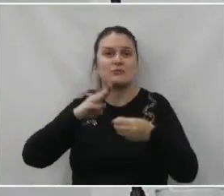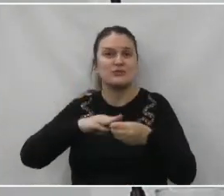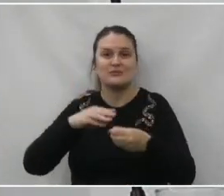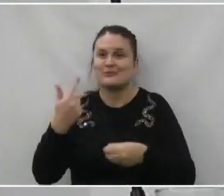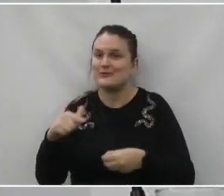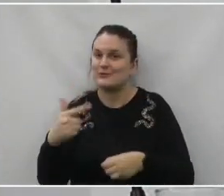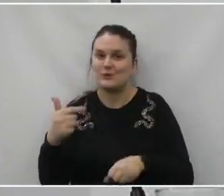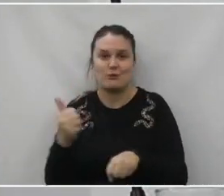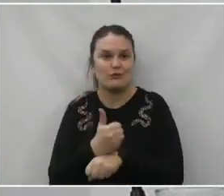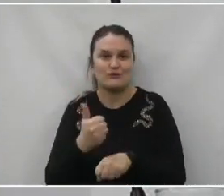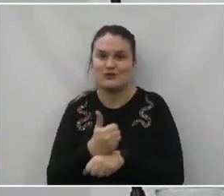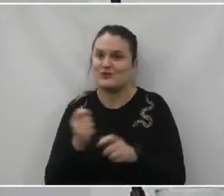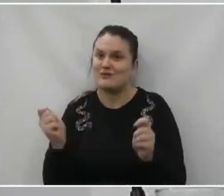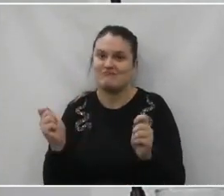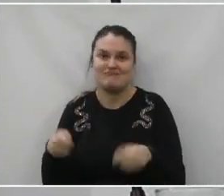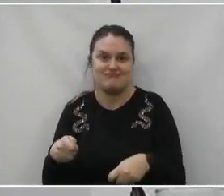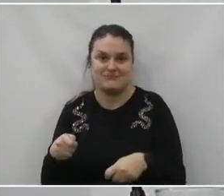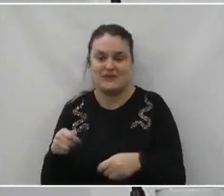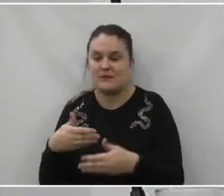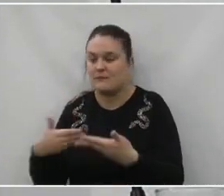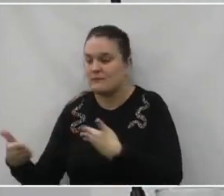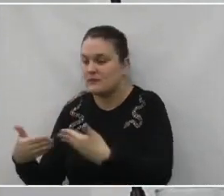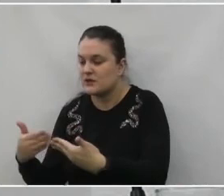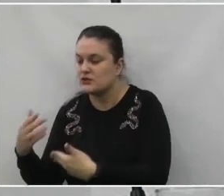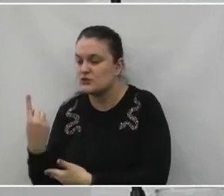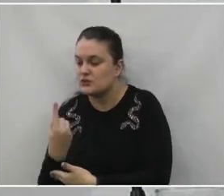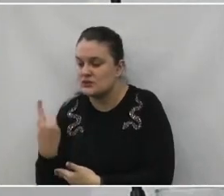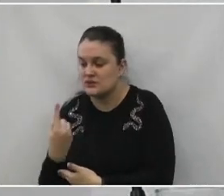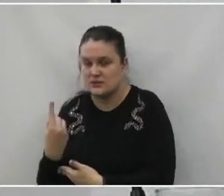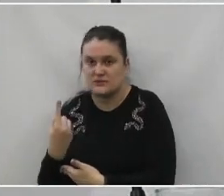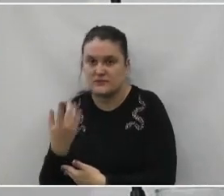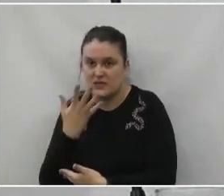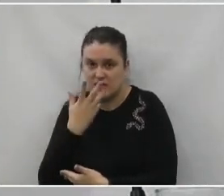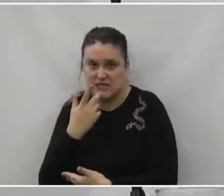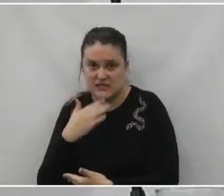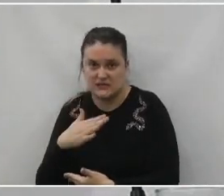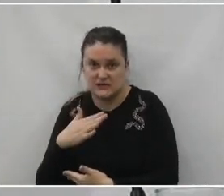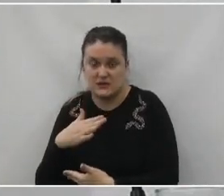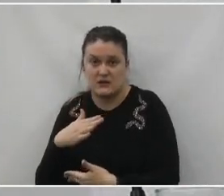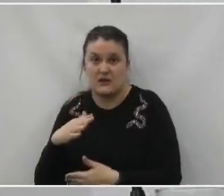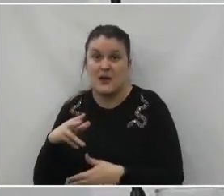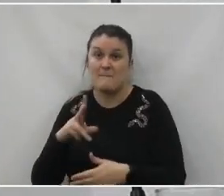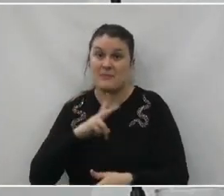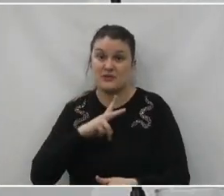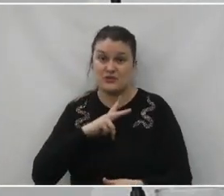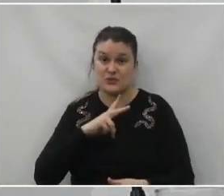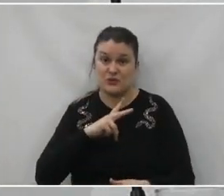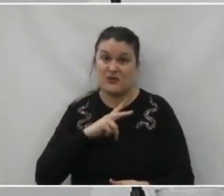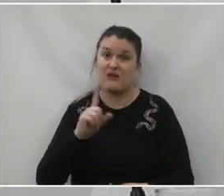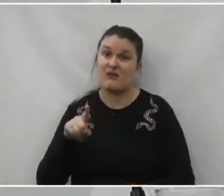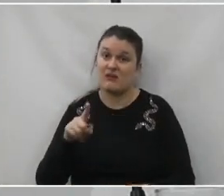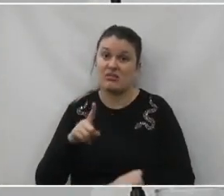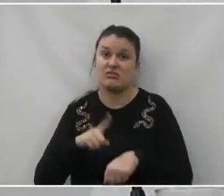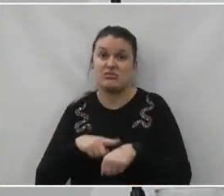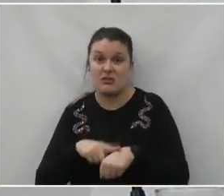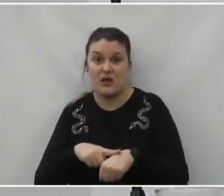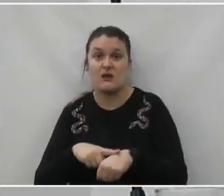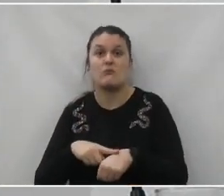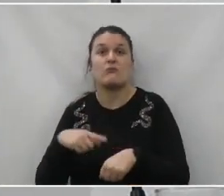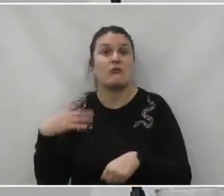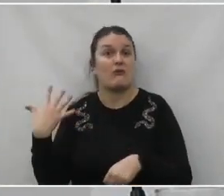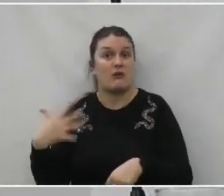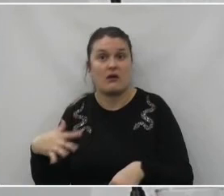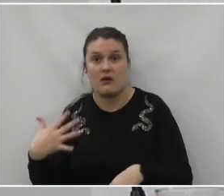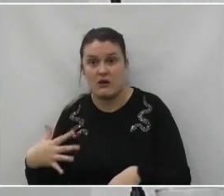profissionais suficientes para atendimento individuais a essas crianças. O atendimento particulares demandam muito tempo e dinheiro